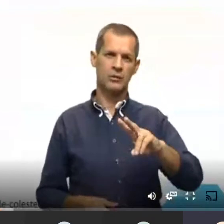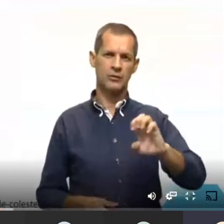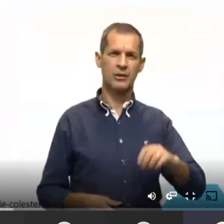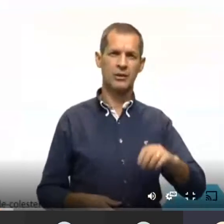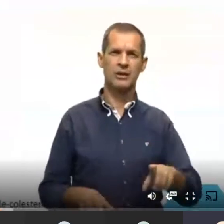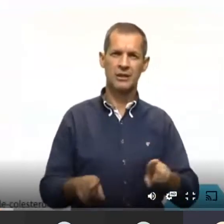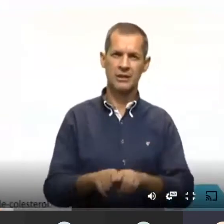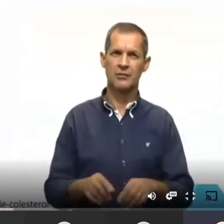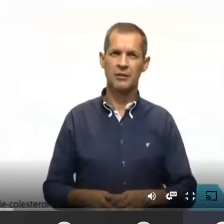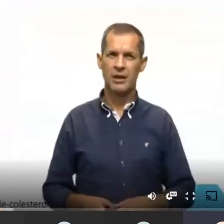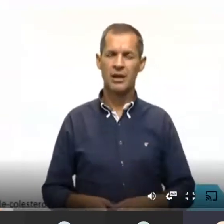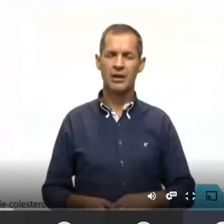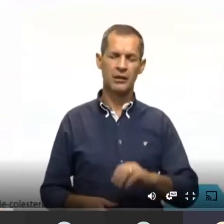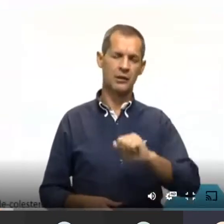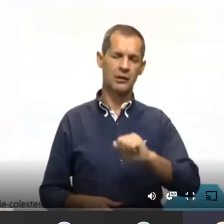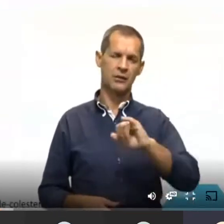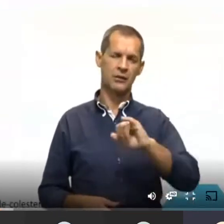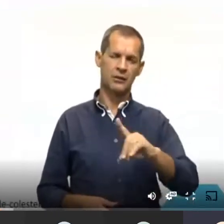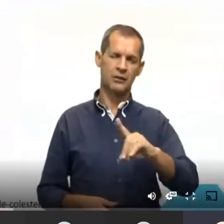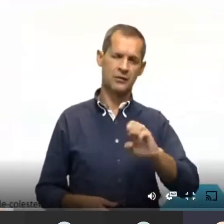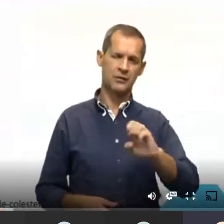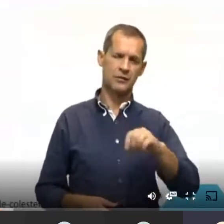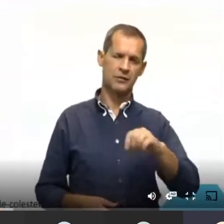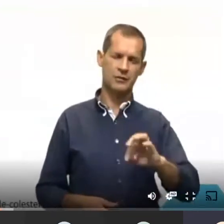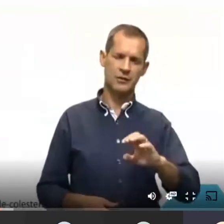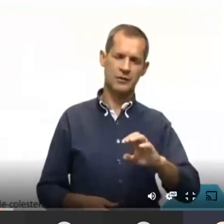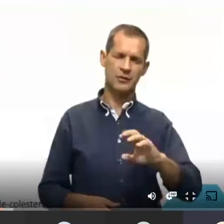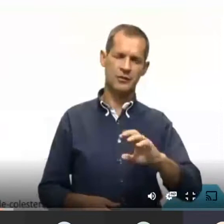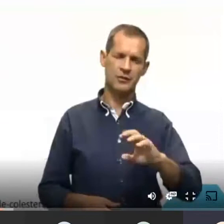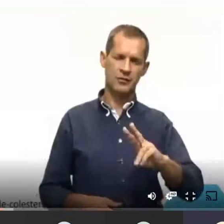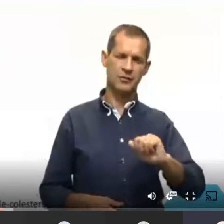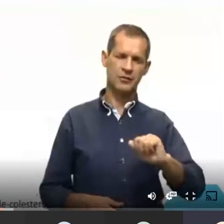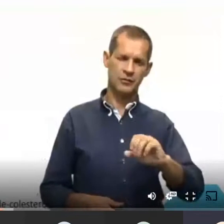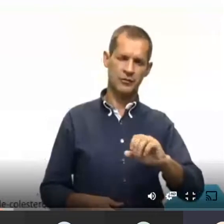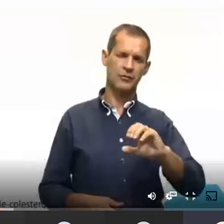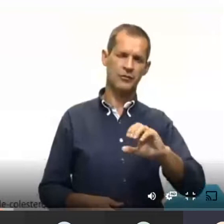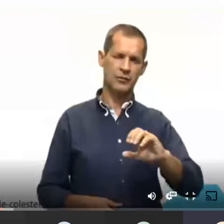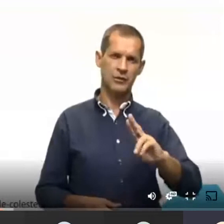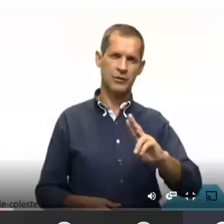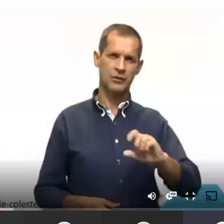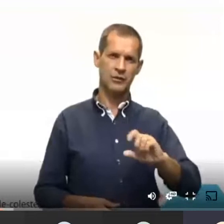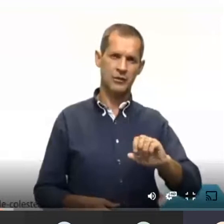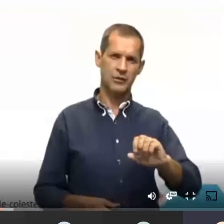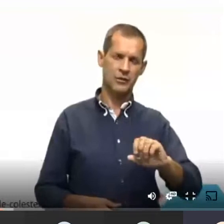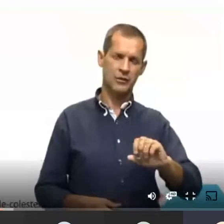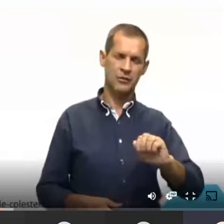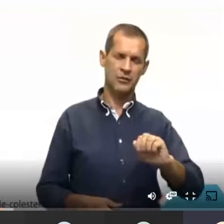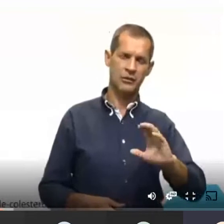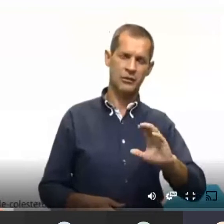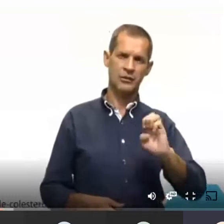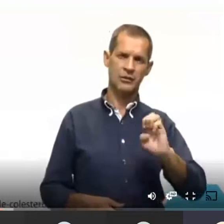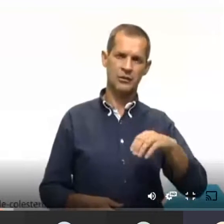também conhecido como acidente vascular encefálico, né? Hoje em dia,